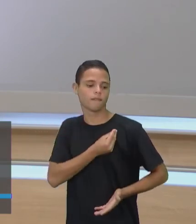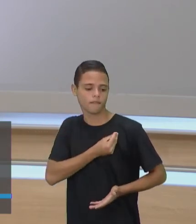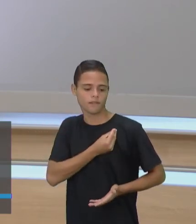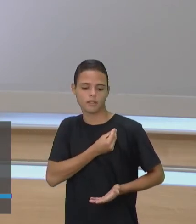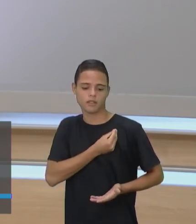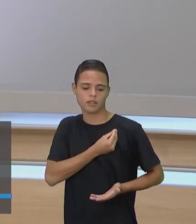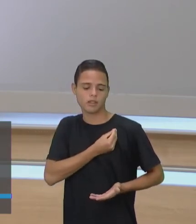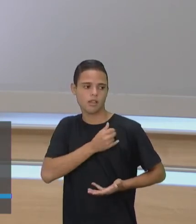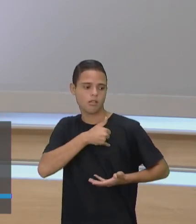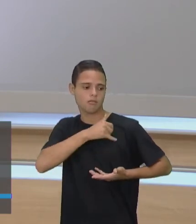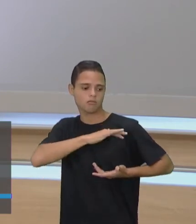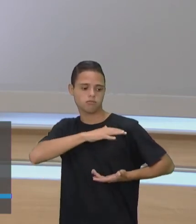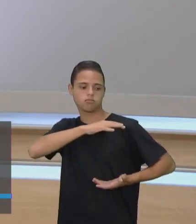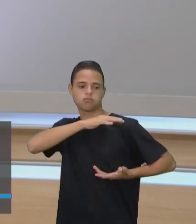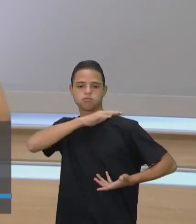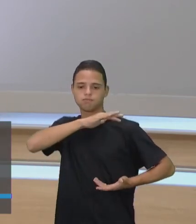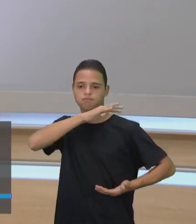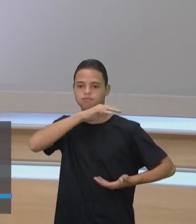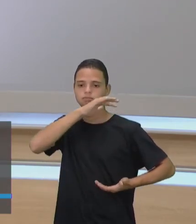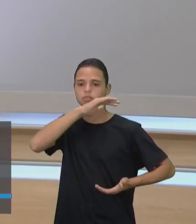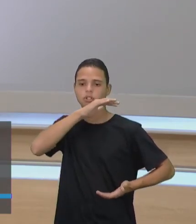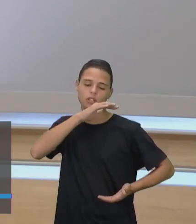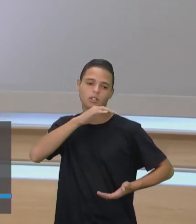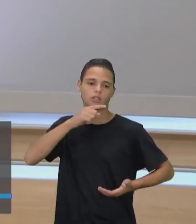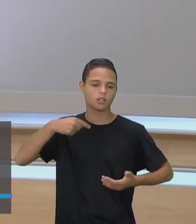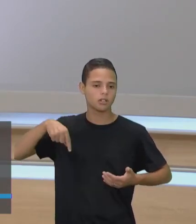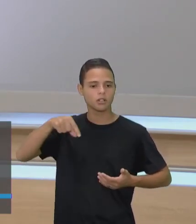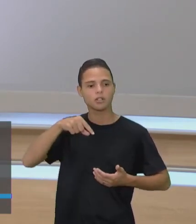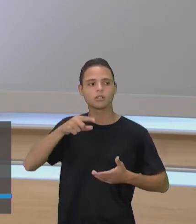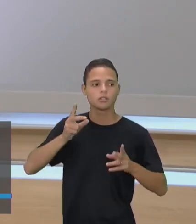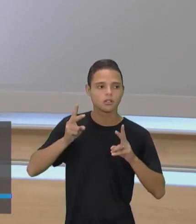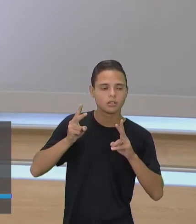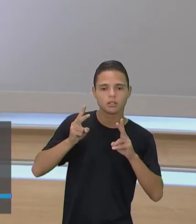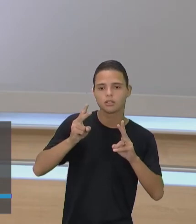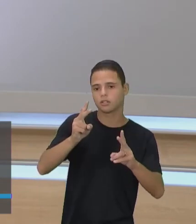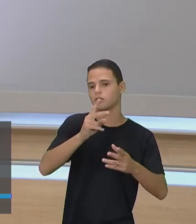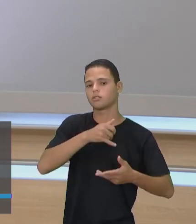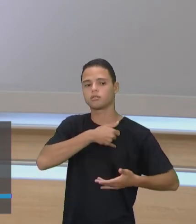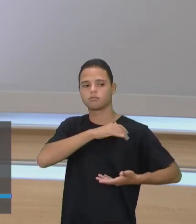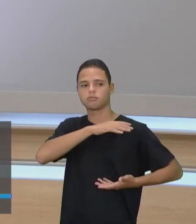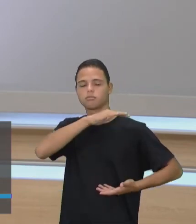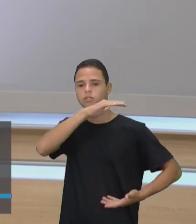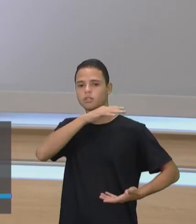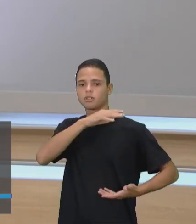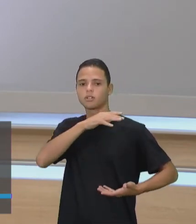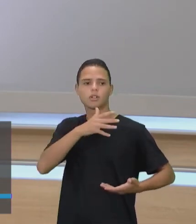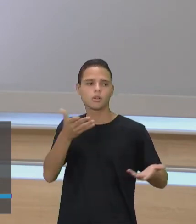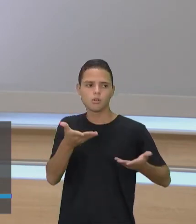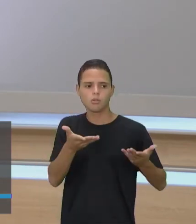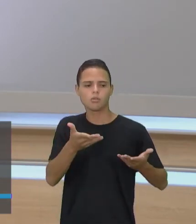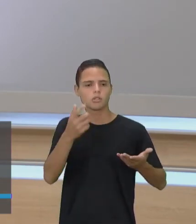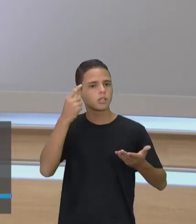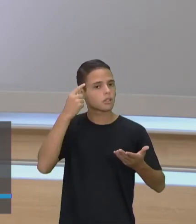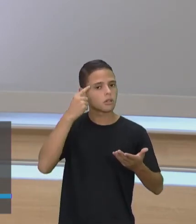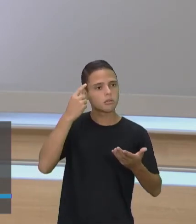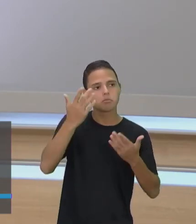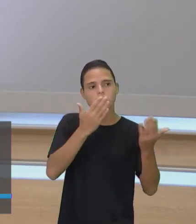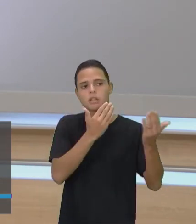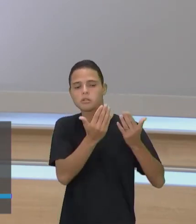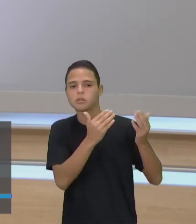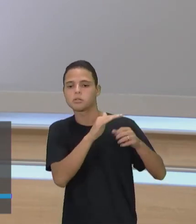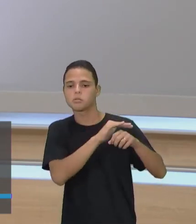mais, enfim, a gente continua aumentando, está chegando um ponto onde a gente fala hoje de superpopulação, a gente Sim. fala de